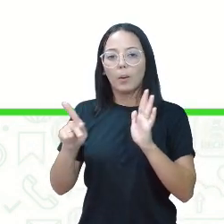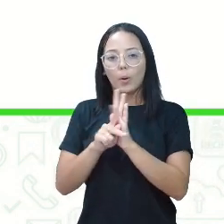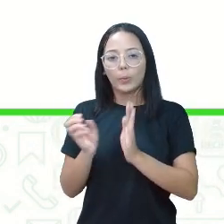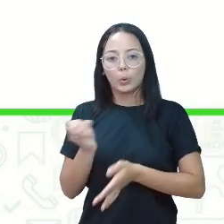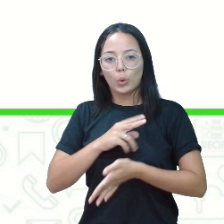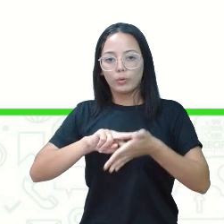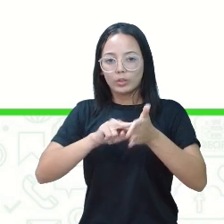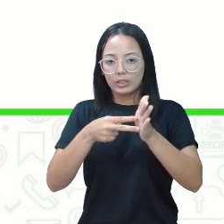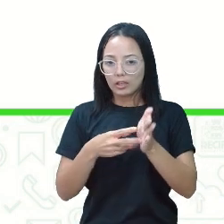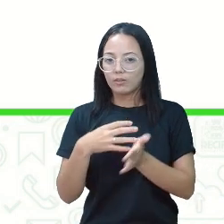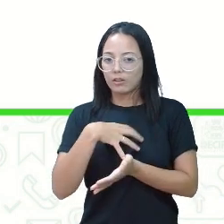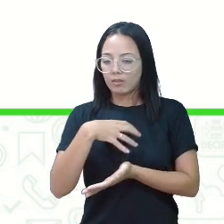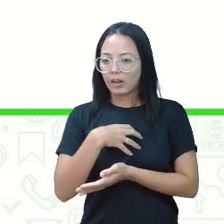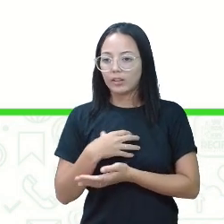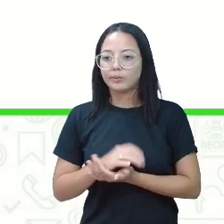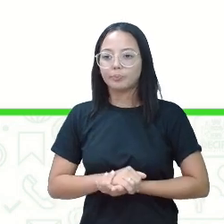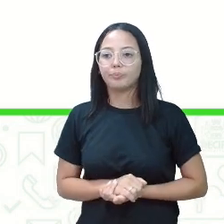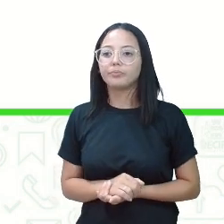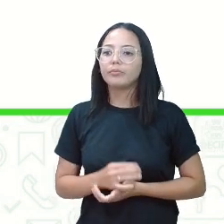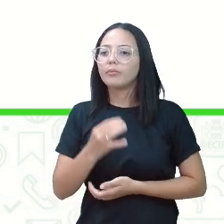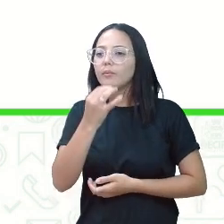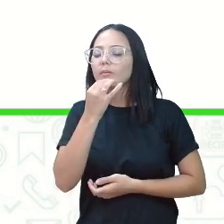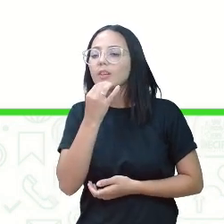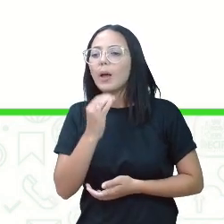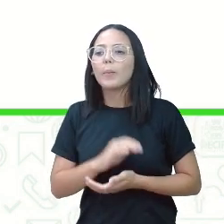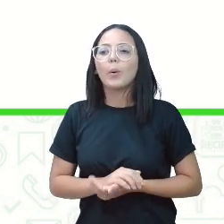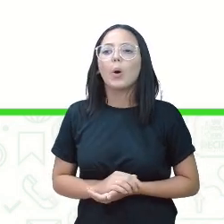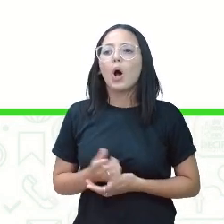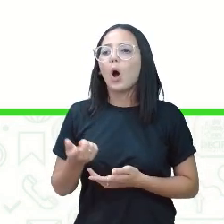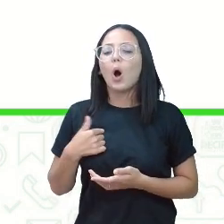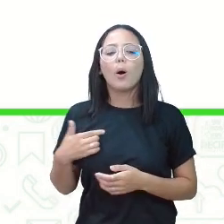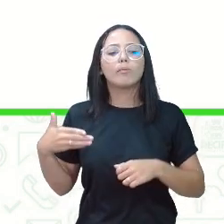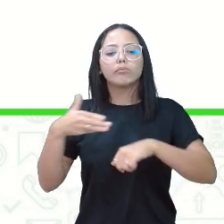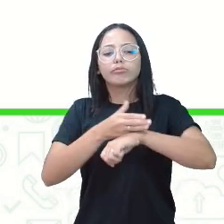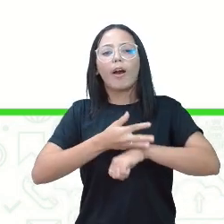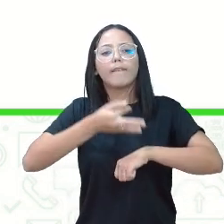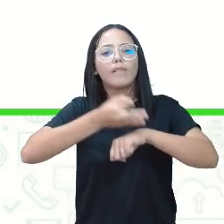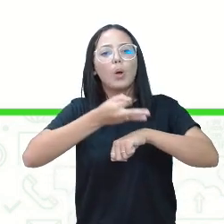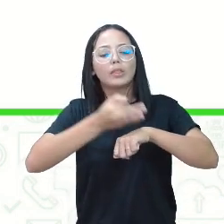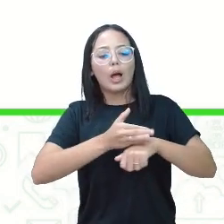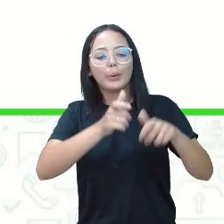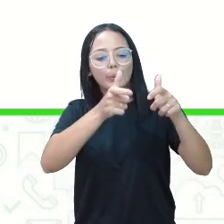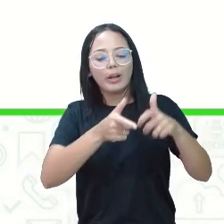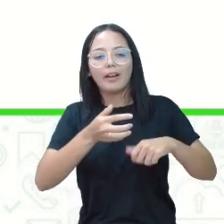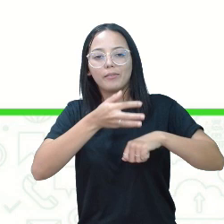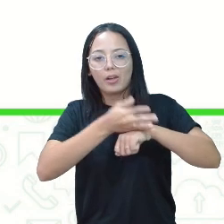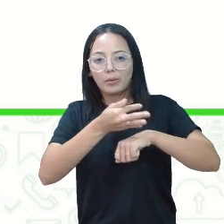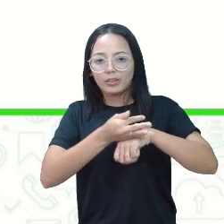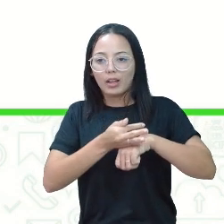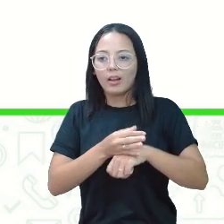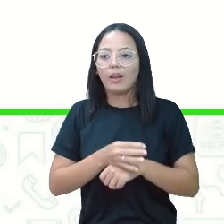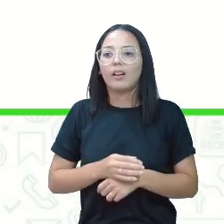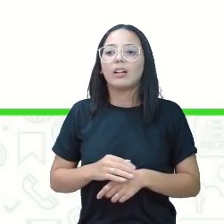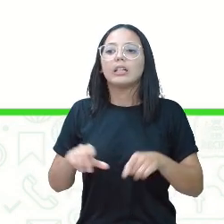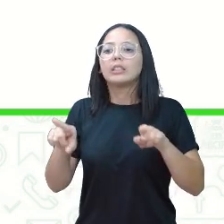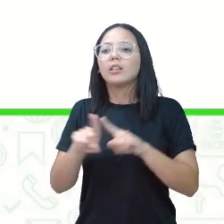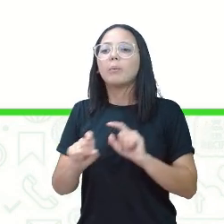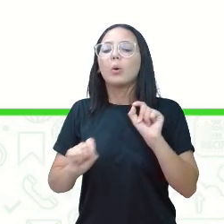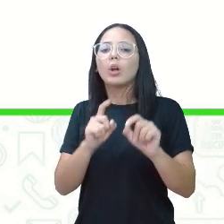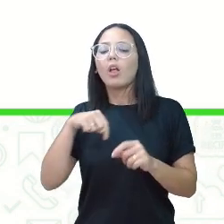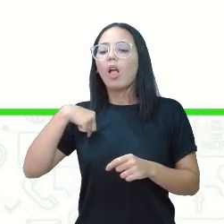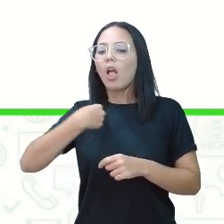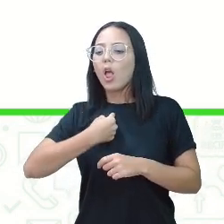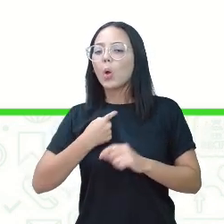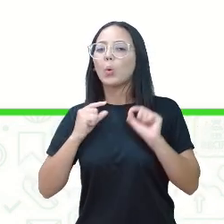novo significado. Dar um bolo, não comparecer no encontro. Não é, gente? Dar a volta por